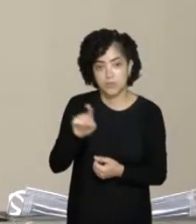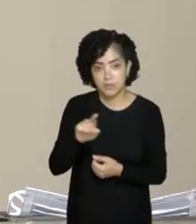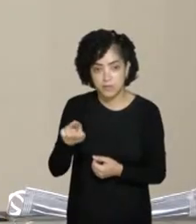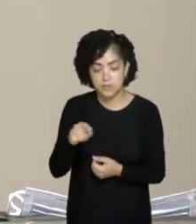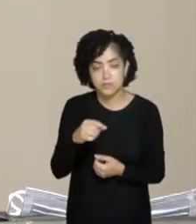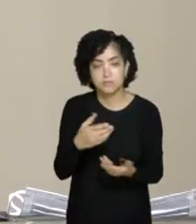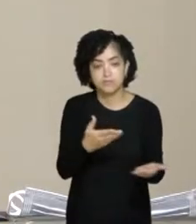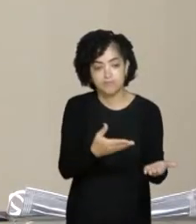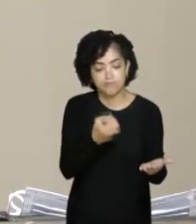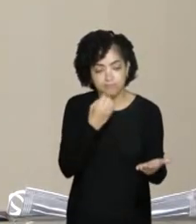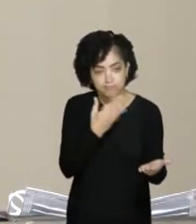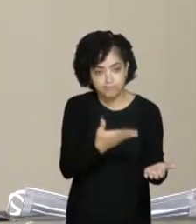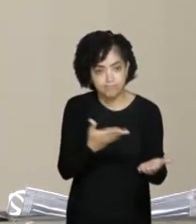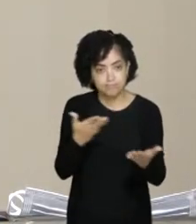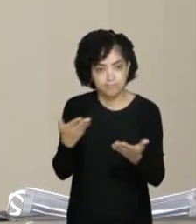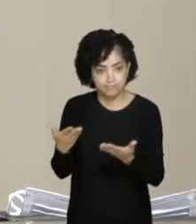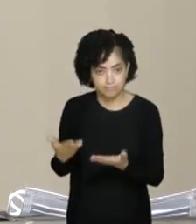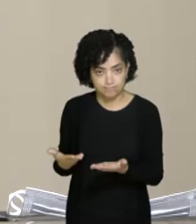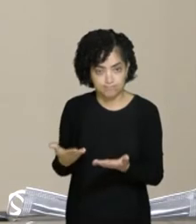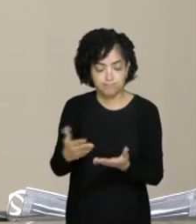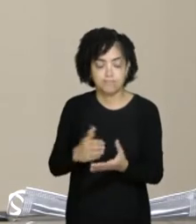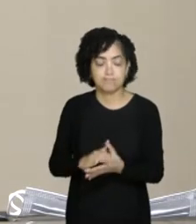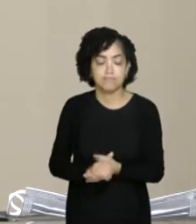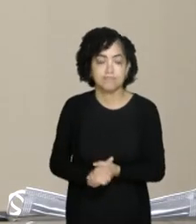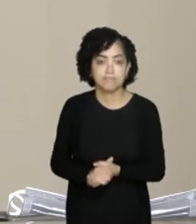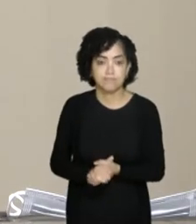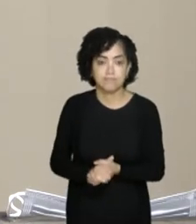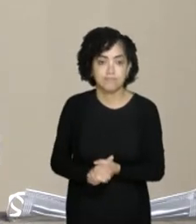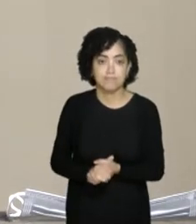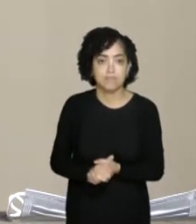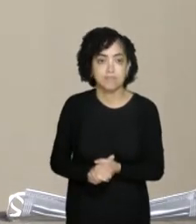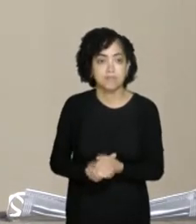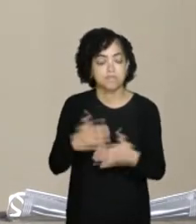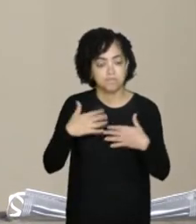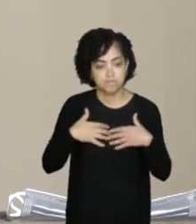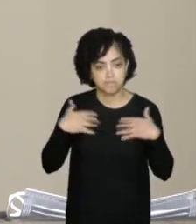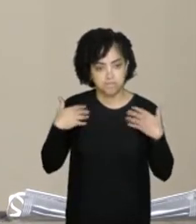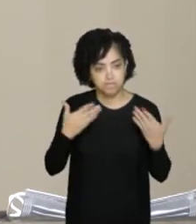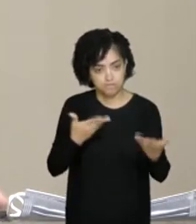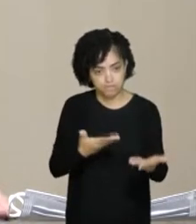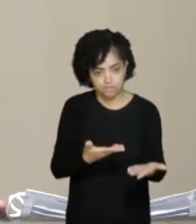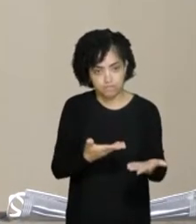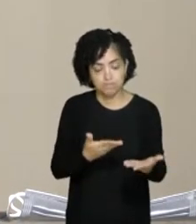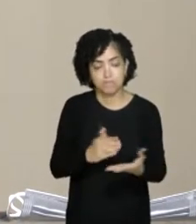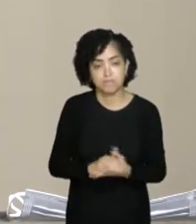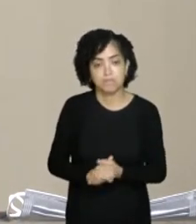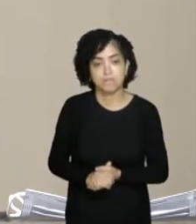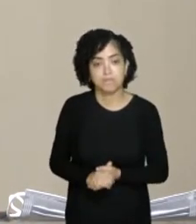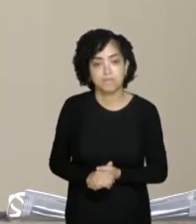Sinto-se em casa e é uma honra tê-los aqui conosco.